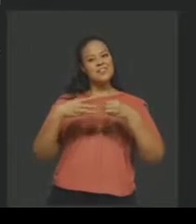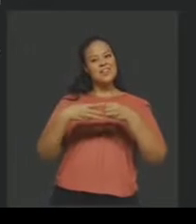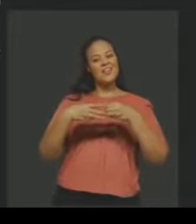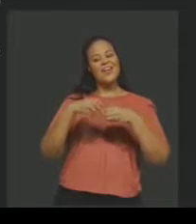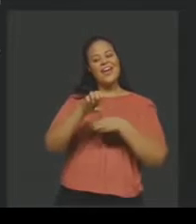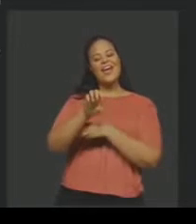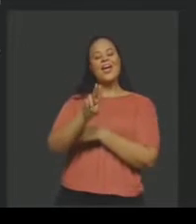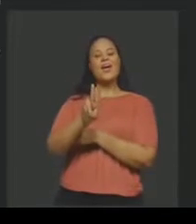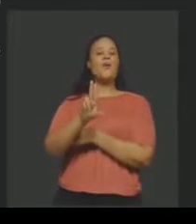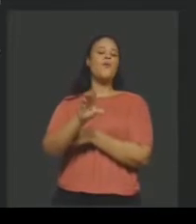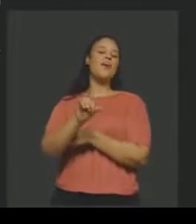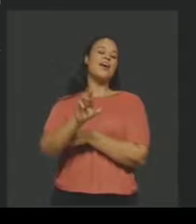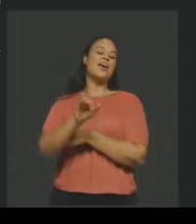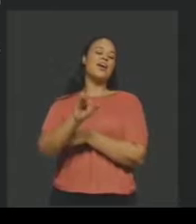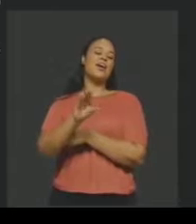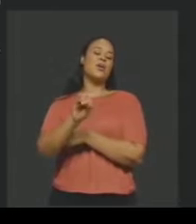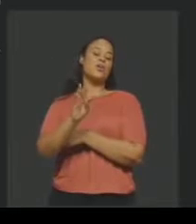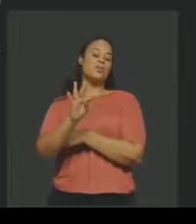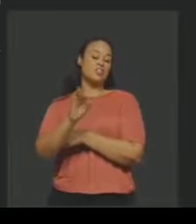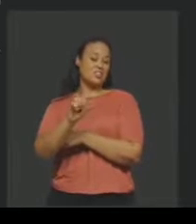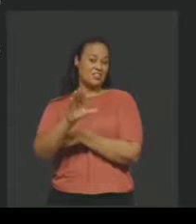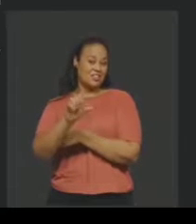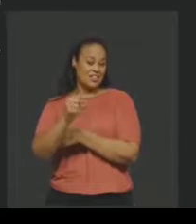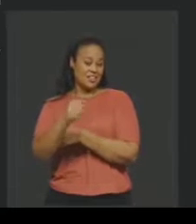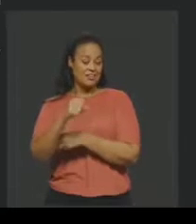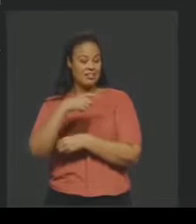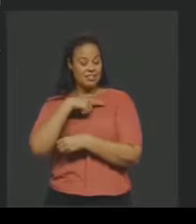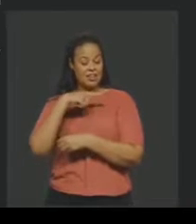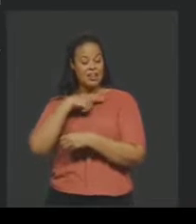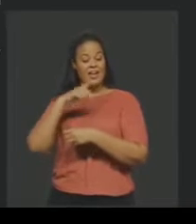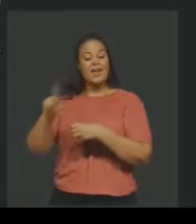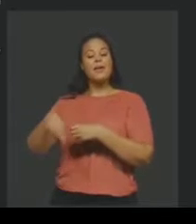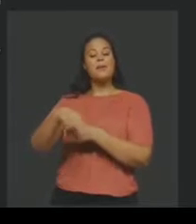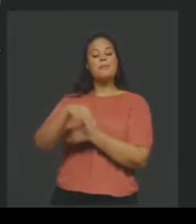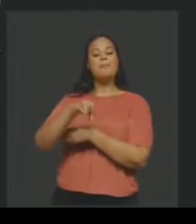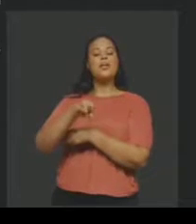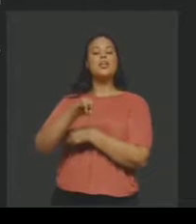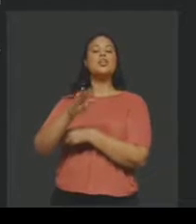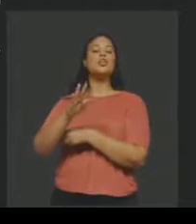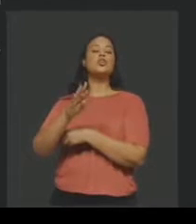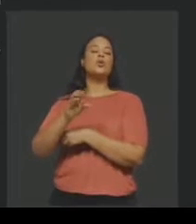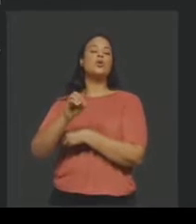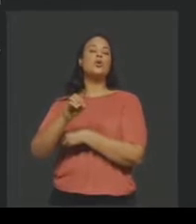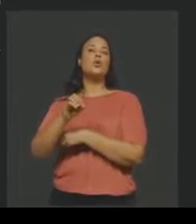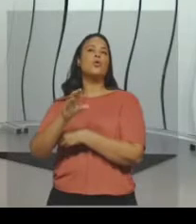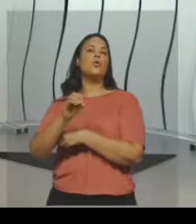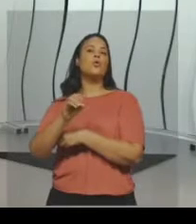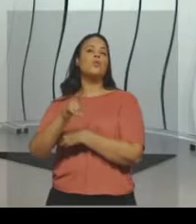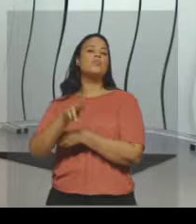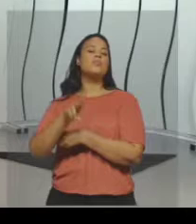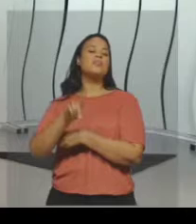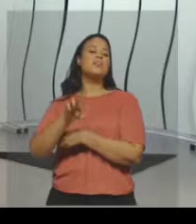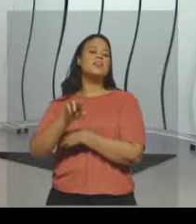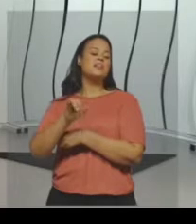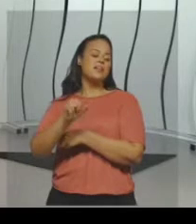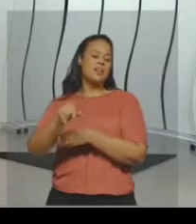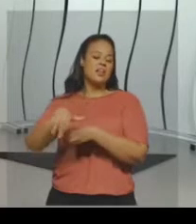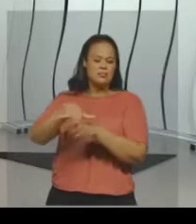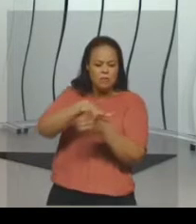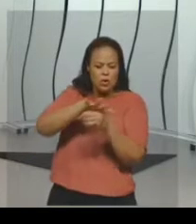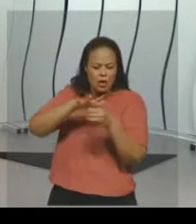nós temos também mitocôndrias, entre outras organelas, lisossomos e outros.